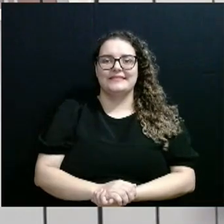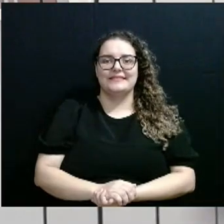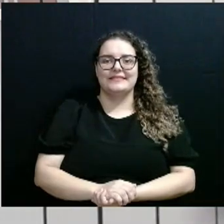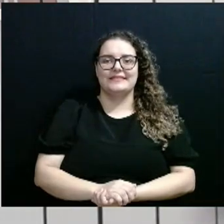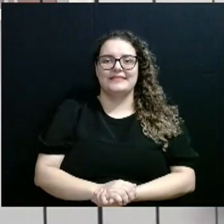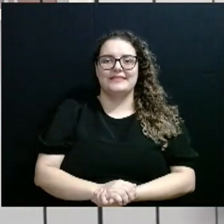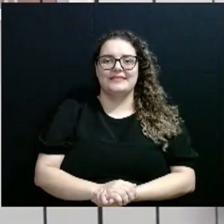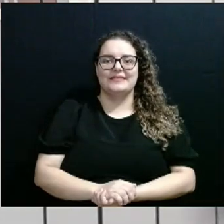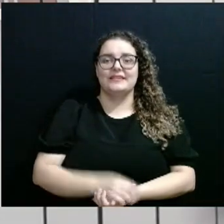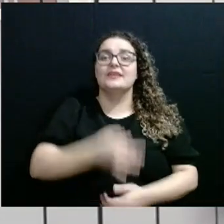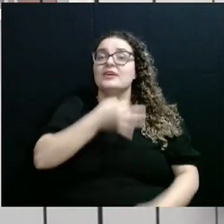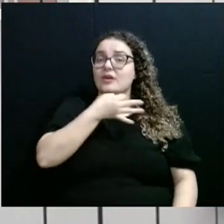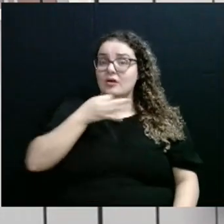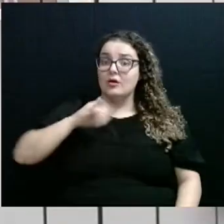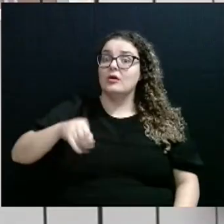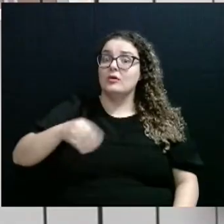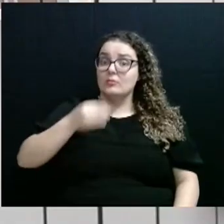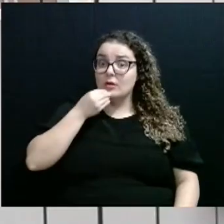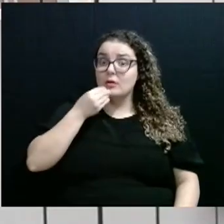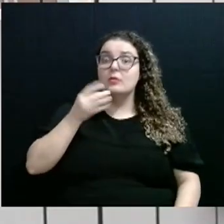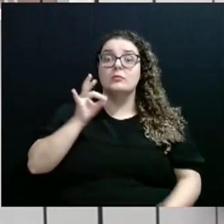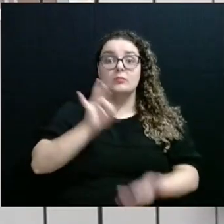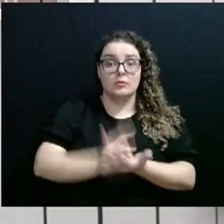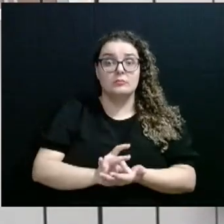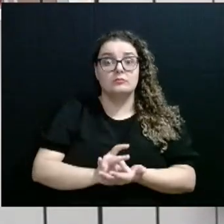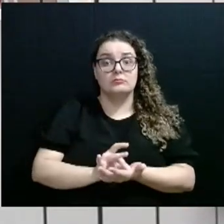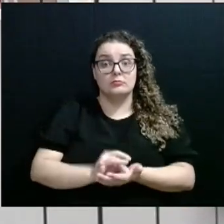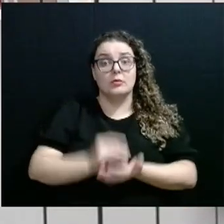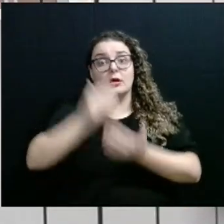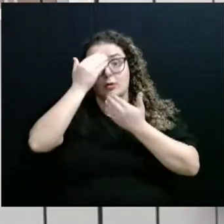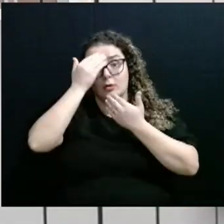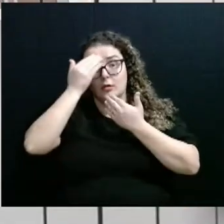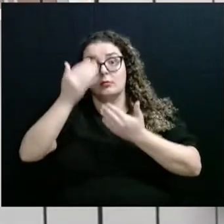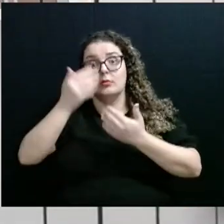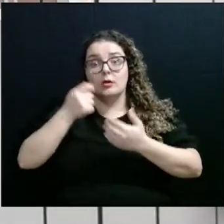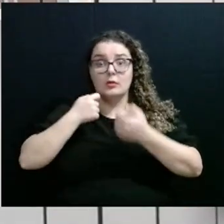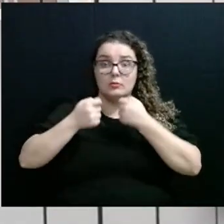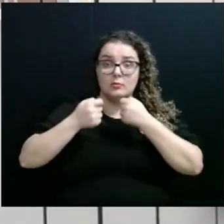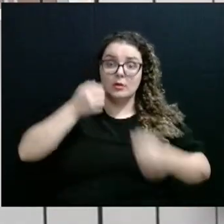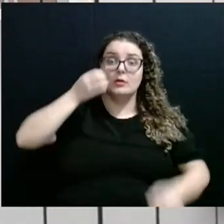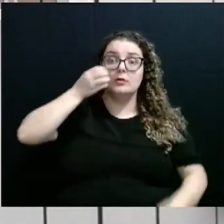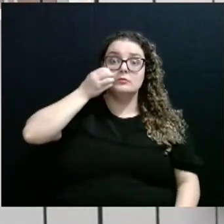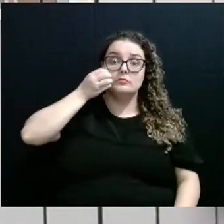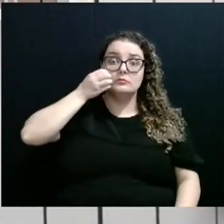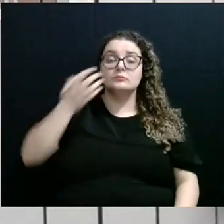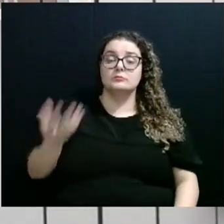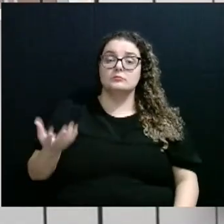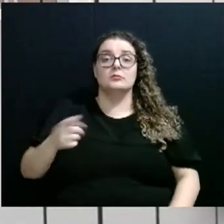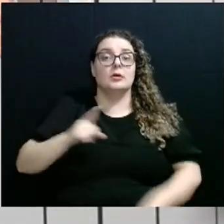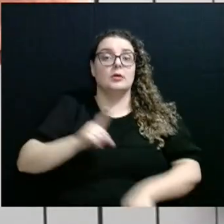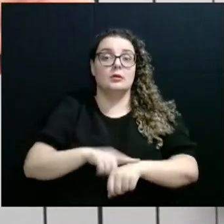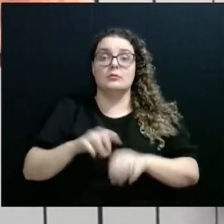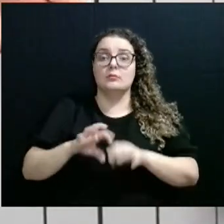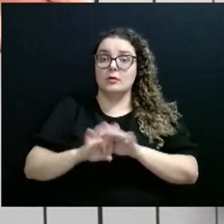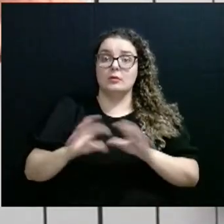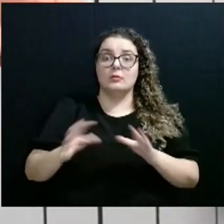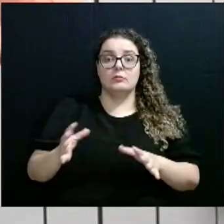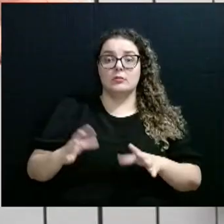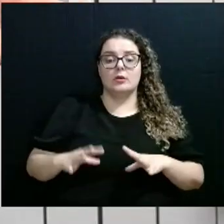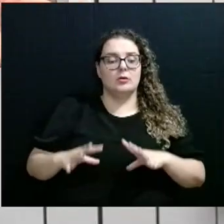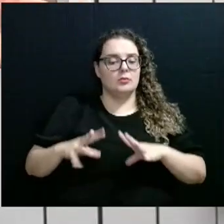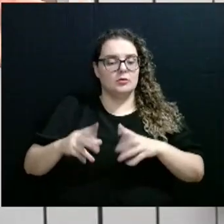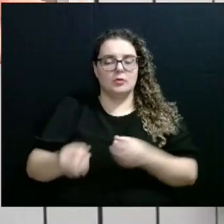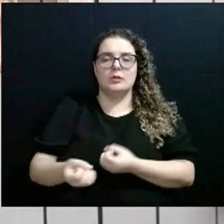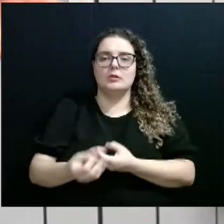Ótima oportunidade, realmente. Muito obrigado ao nosso repórter André Aranha e a disponibilidade do tempo, todas as informações que